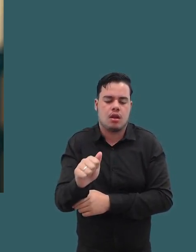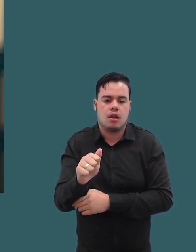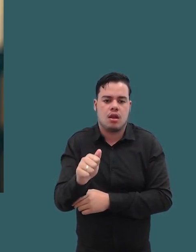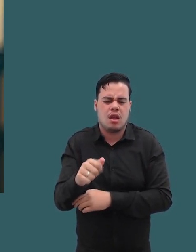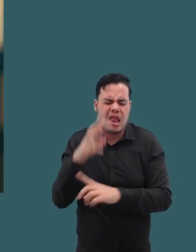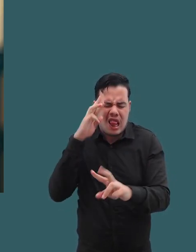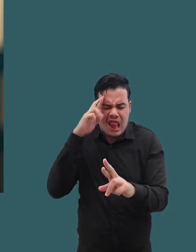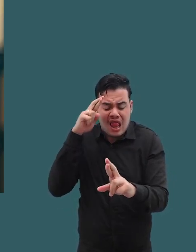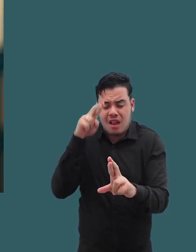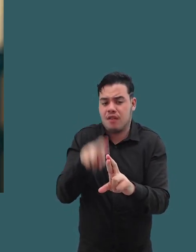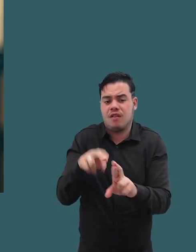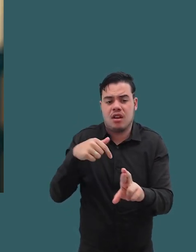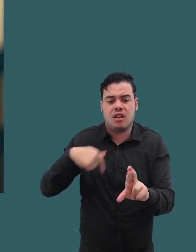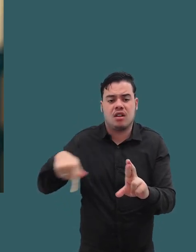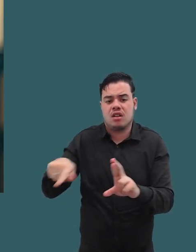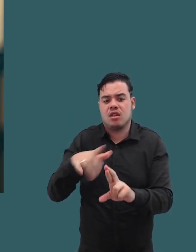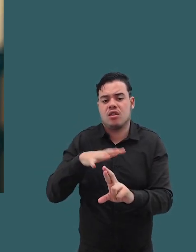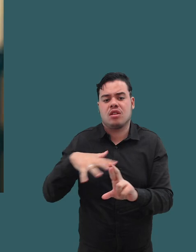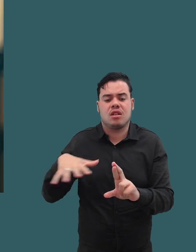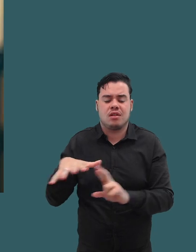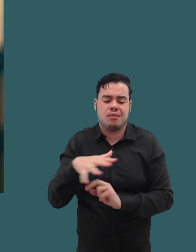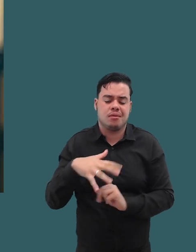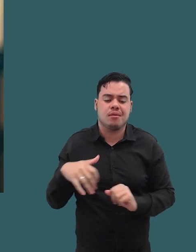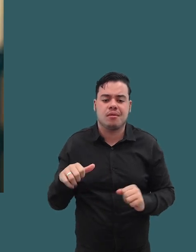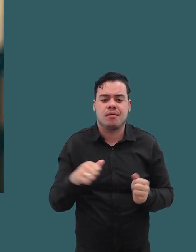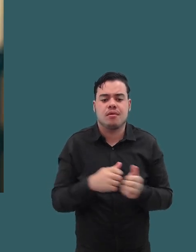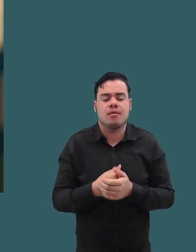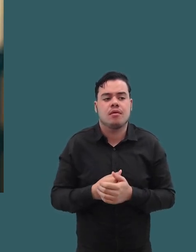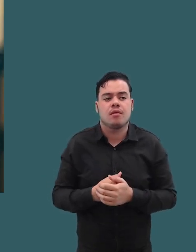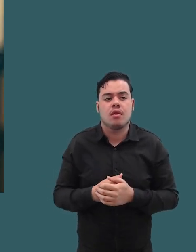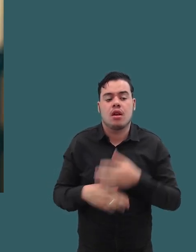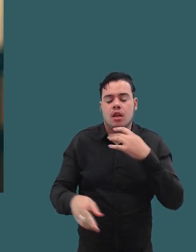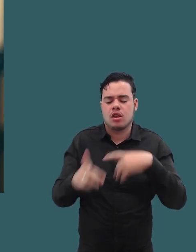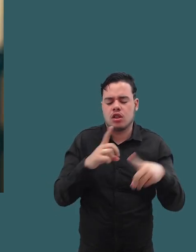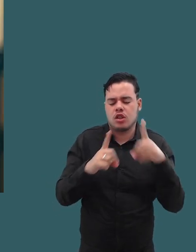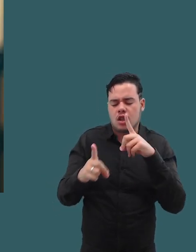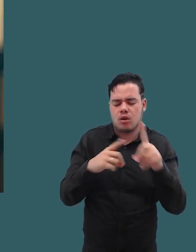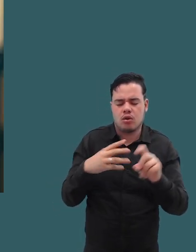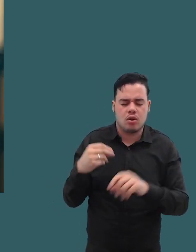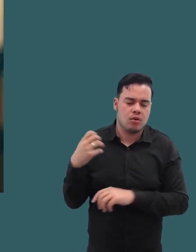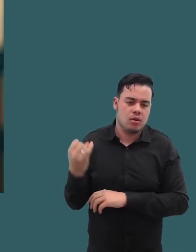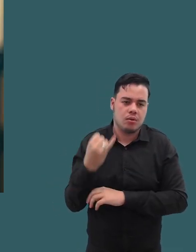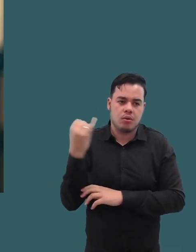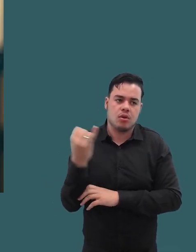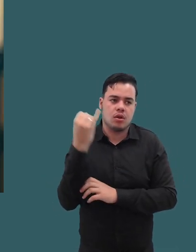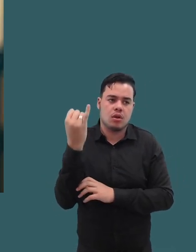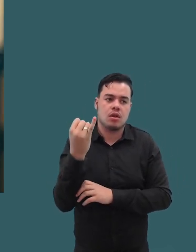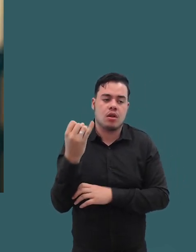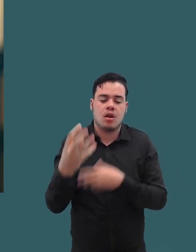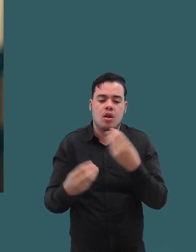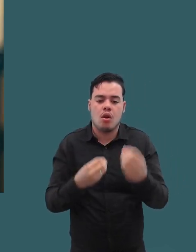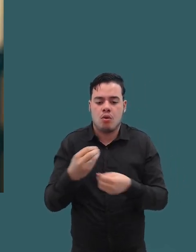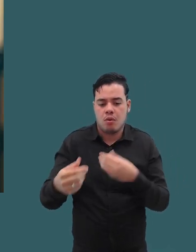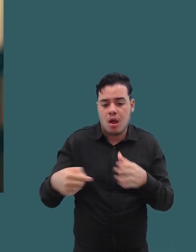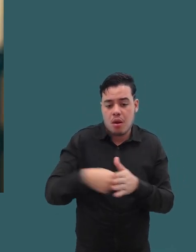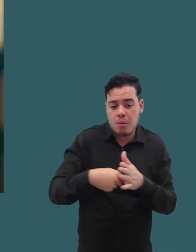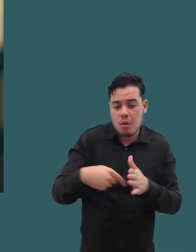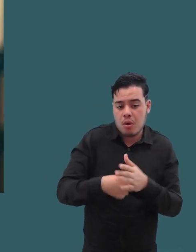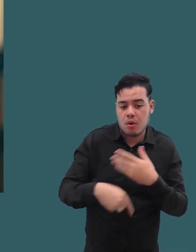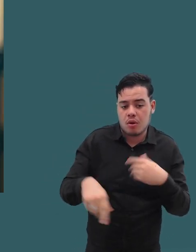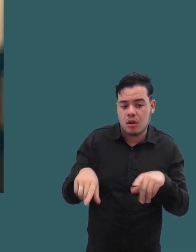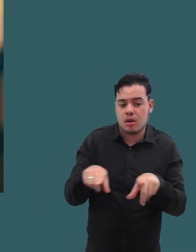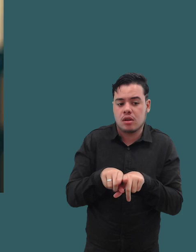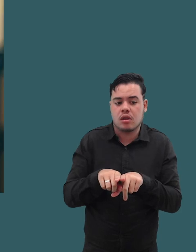nossa área em termos de comunicação popular e comunitária. Esse diálogo é fundamental, porque como pelas perguntas e como